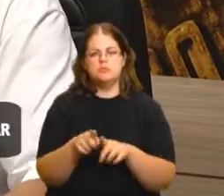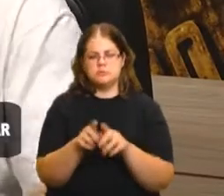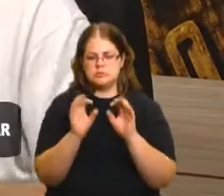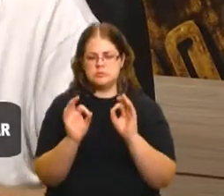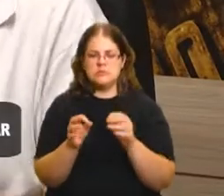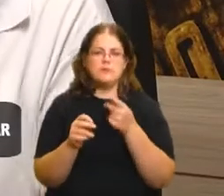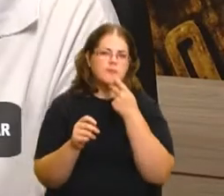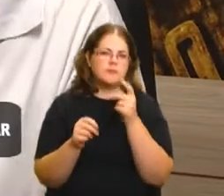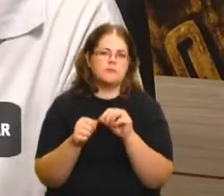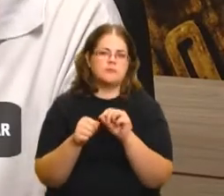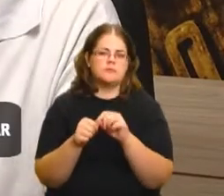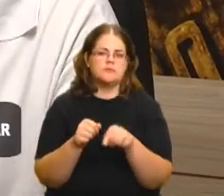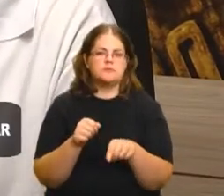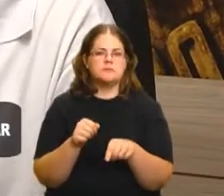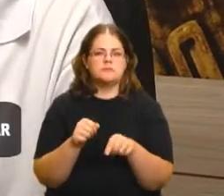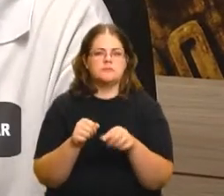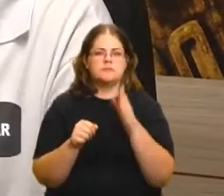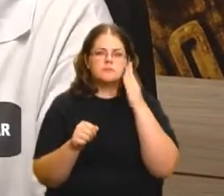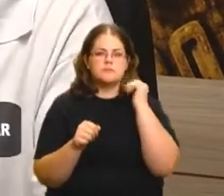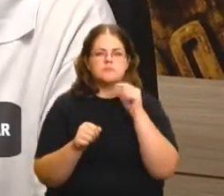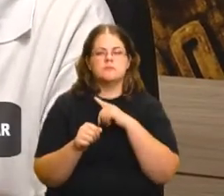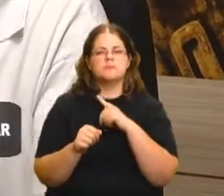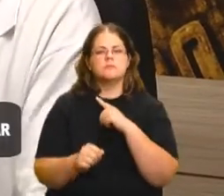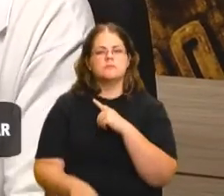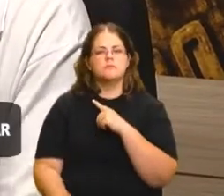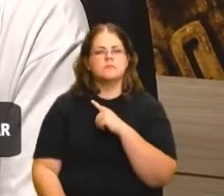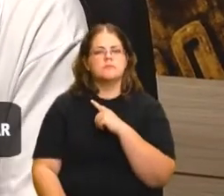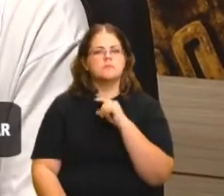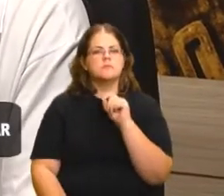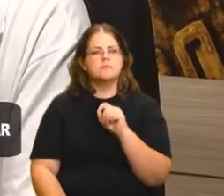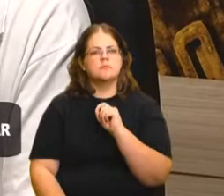alijada e se decide que haveria